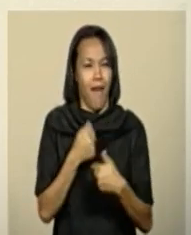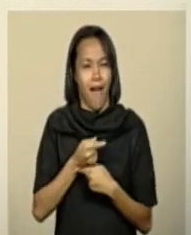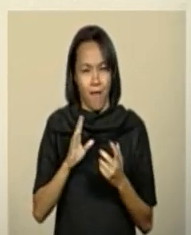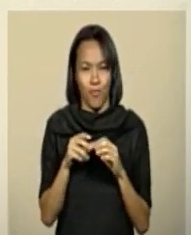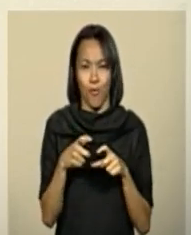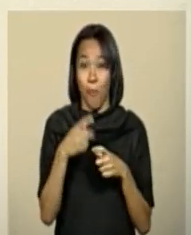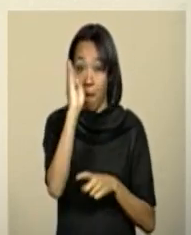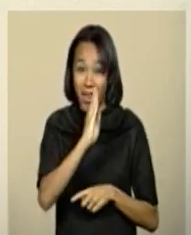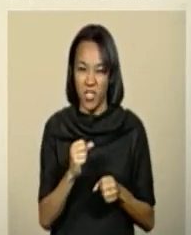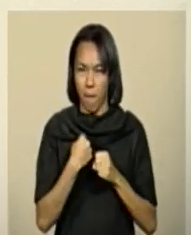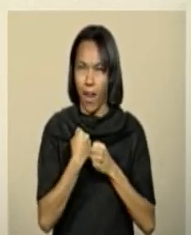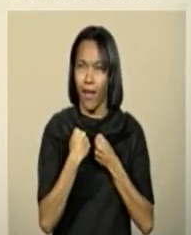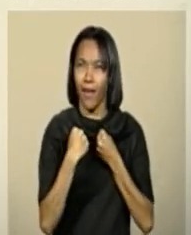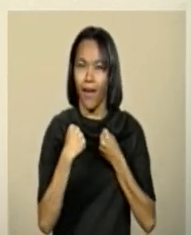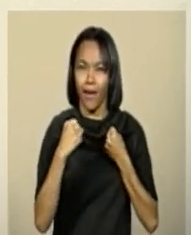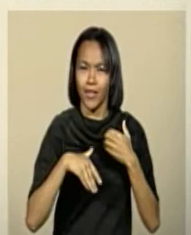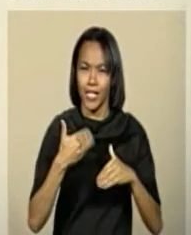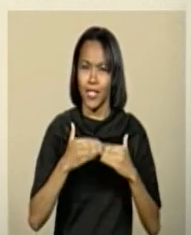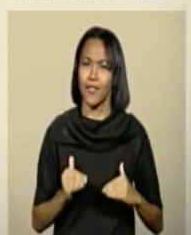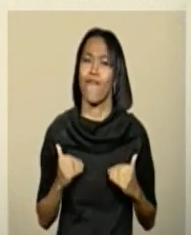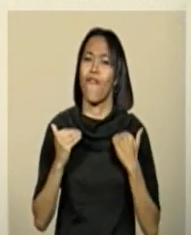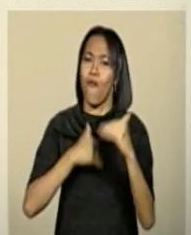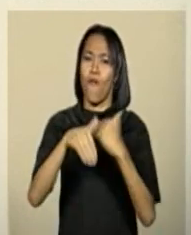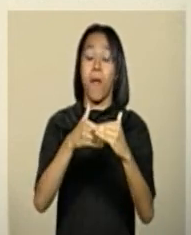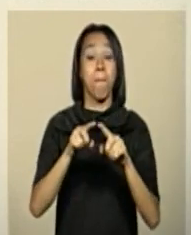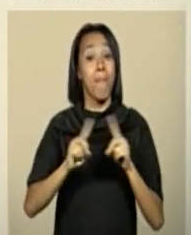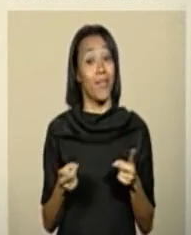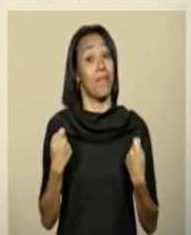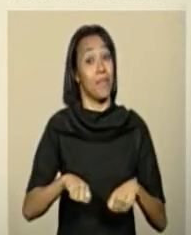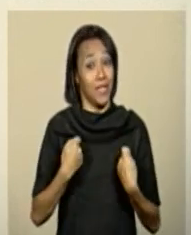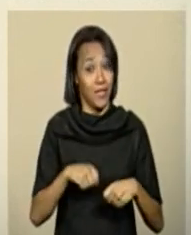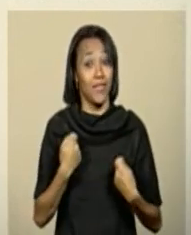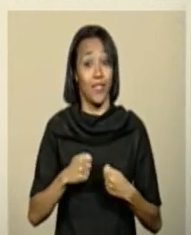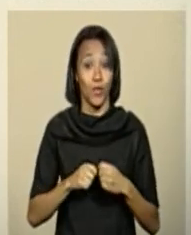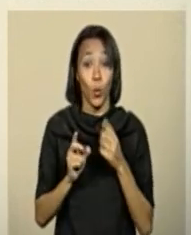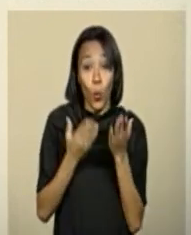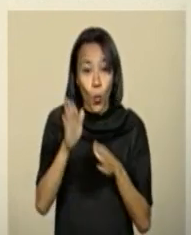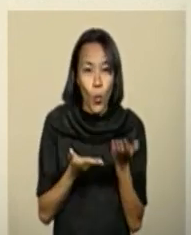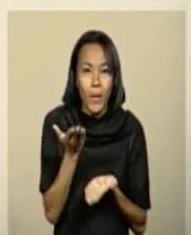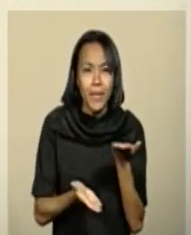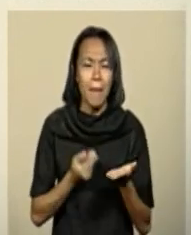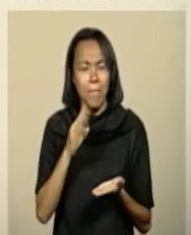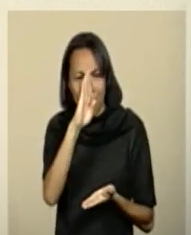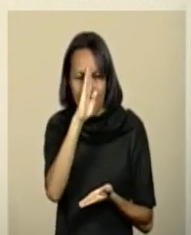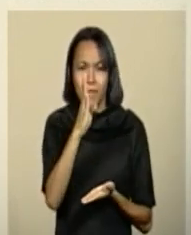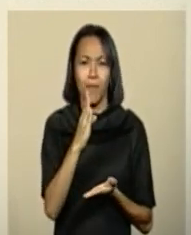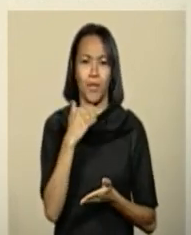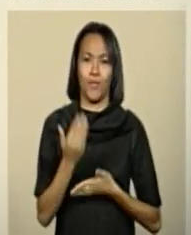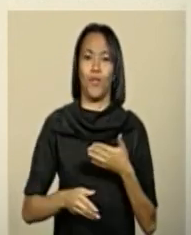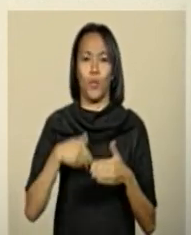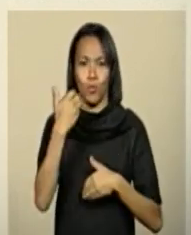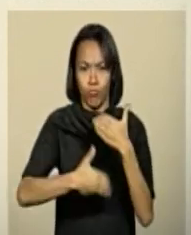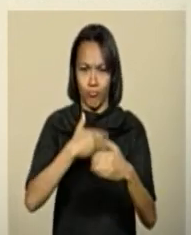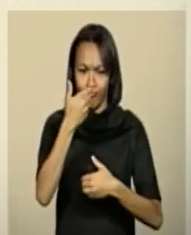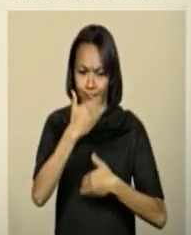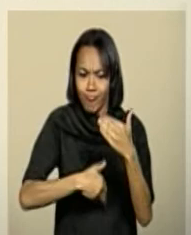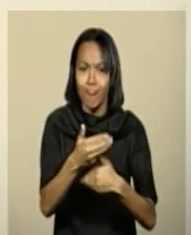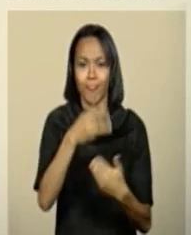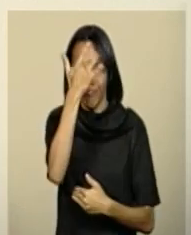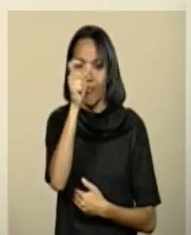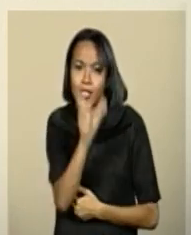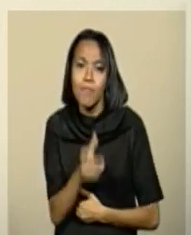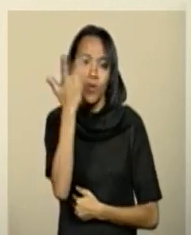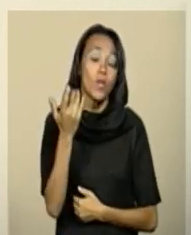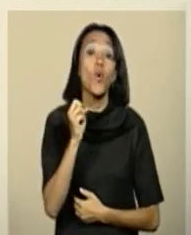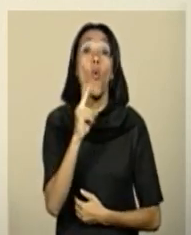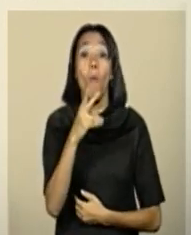Brasil crescer e se desenvolver. Mas é preciso cuidar especialmente do desenvolvimento das pessoas, porque um país